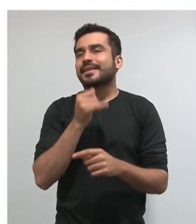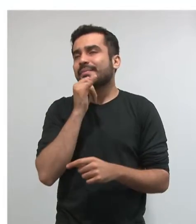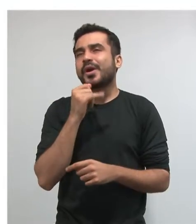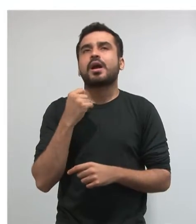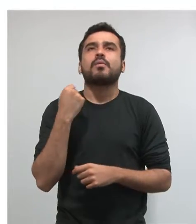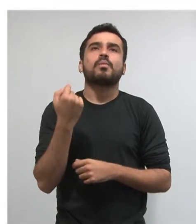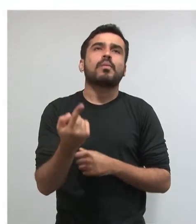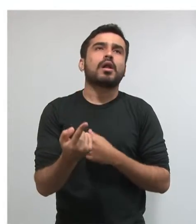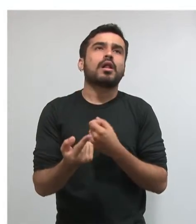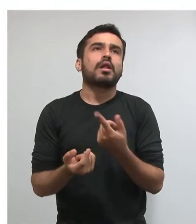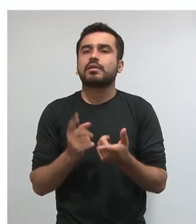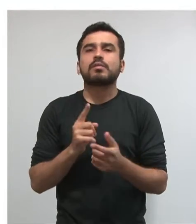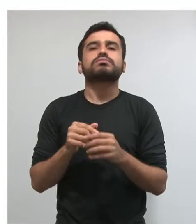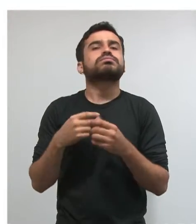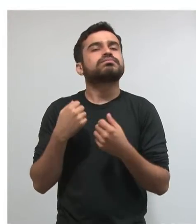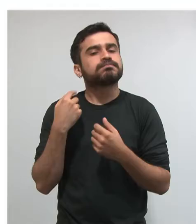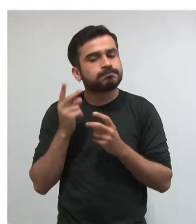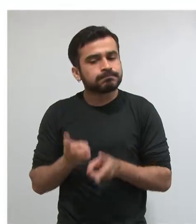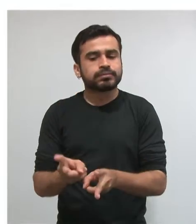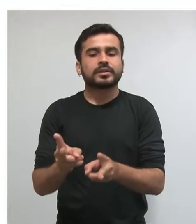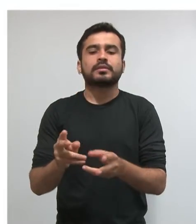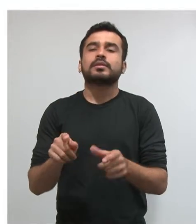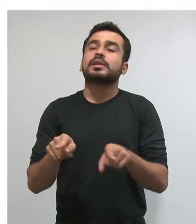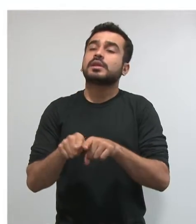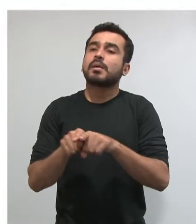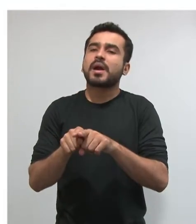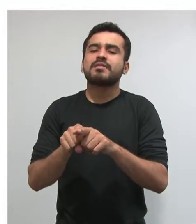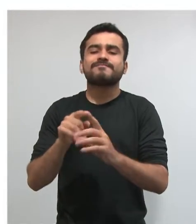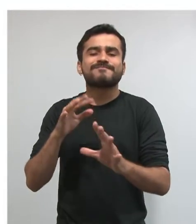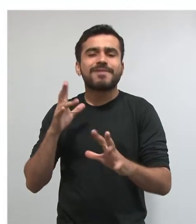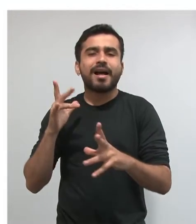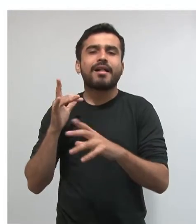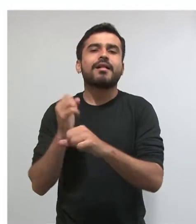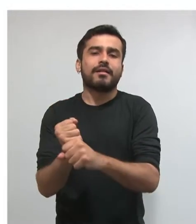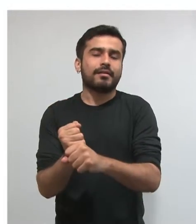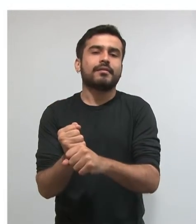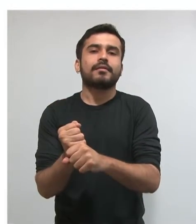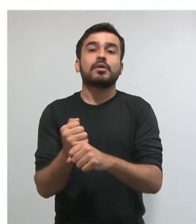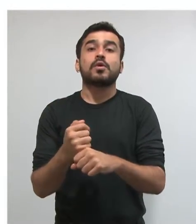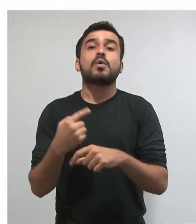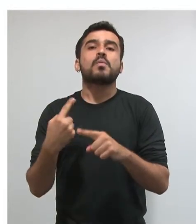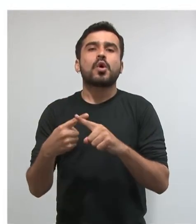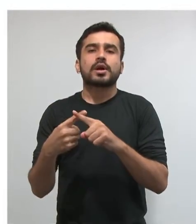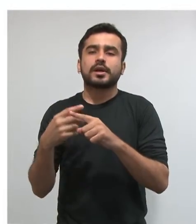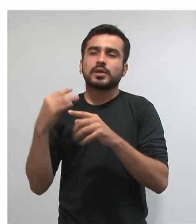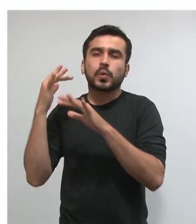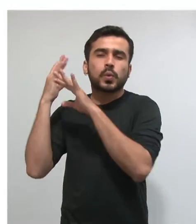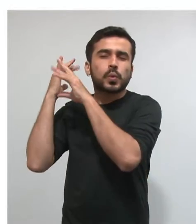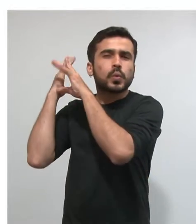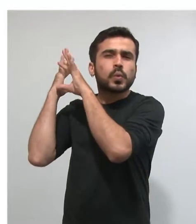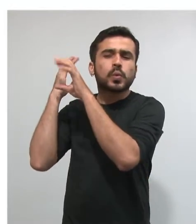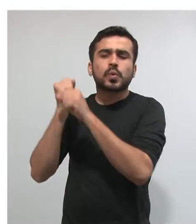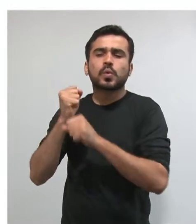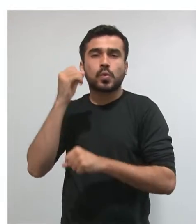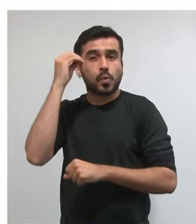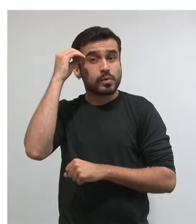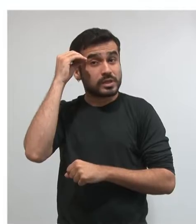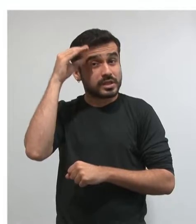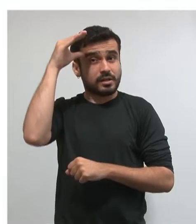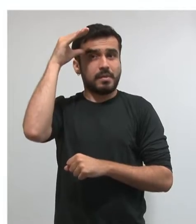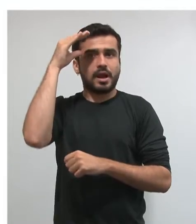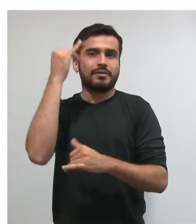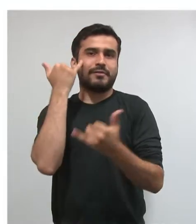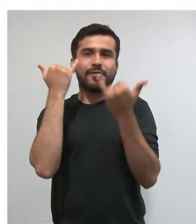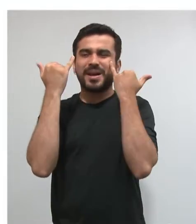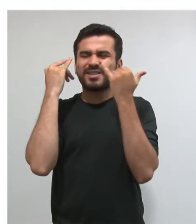ou outra, e cumulativo, porque ele traz o acúmulo de conhecimento e de informação que permite a